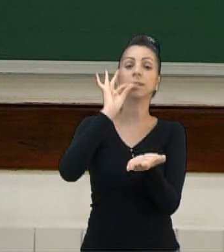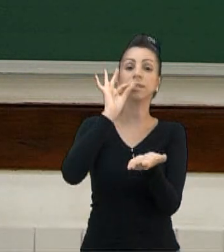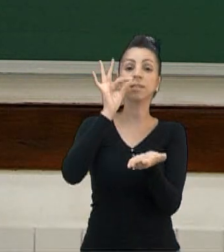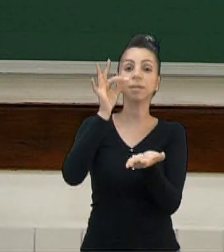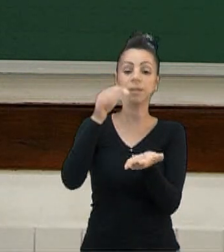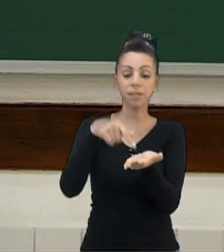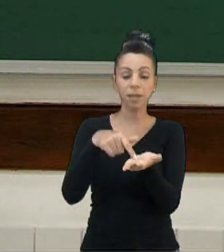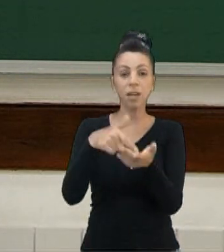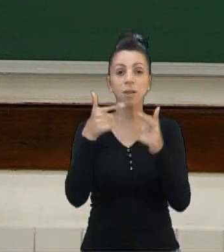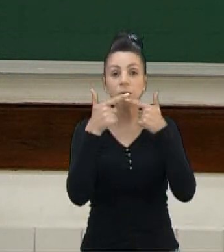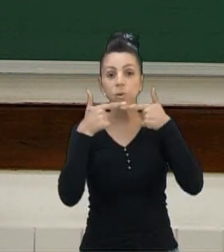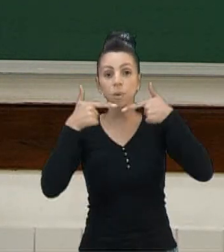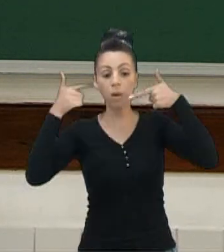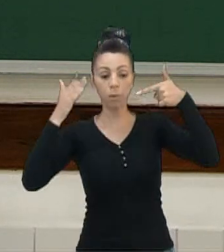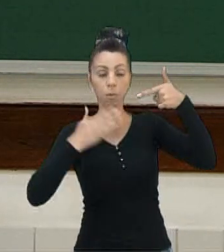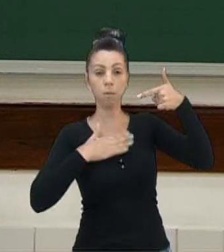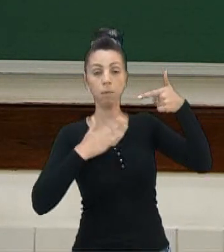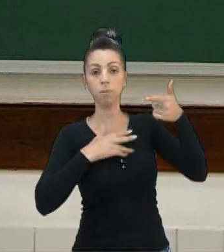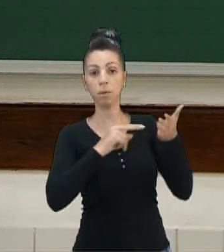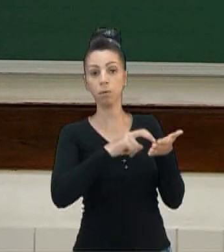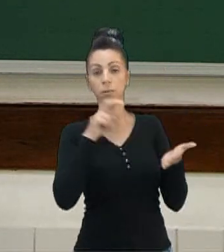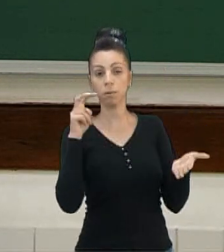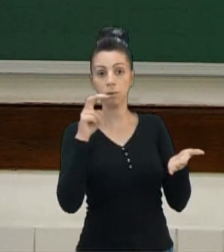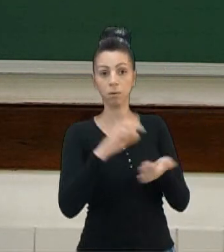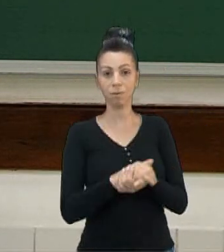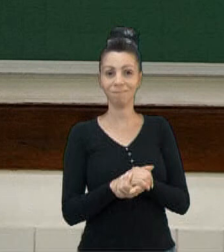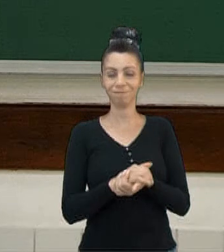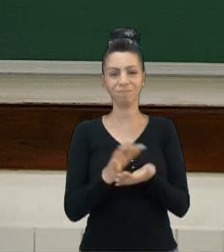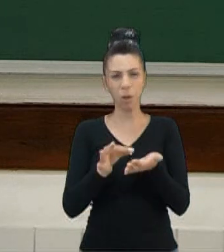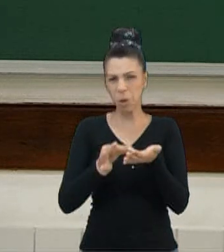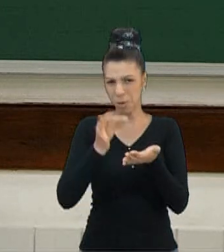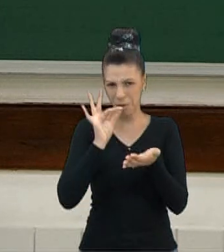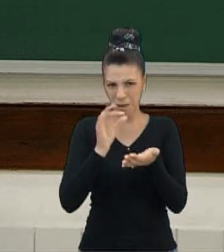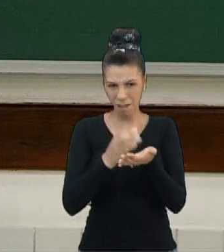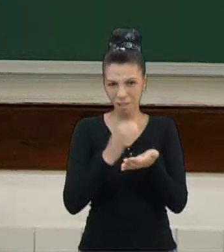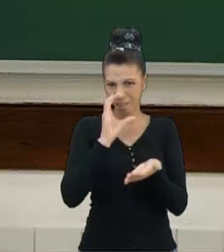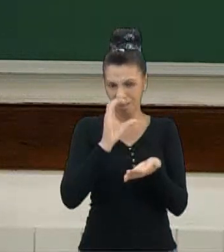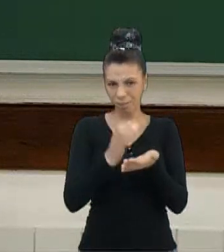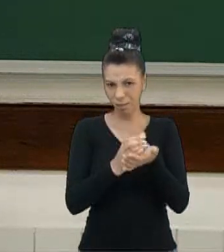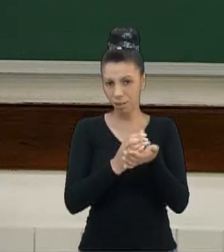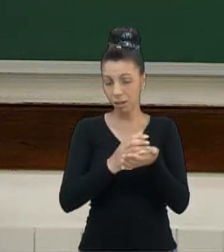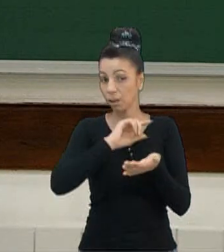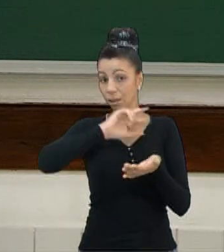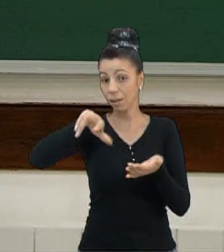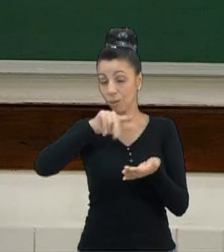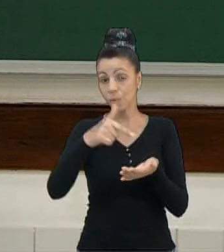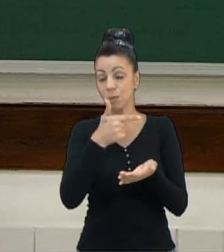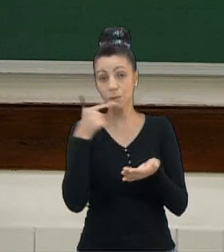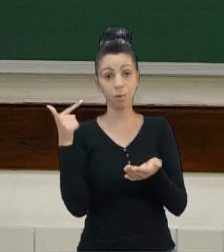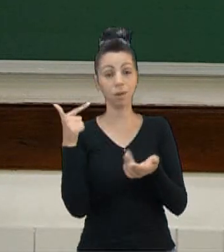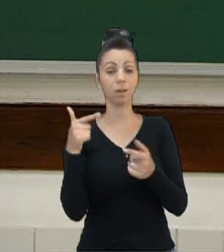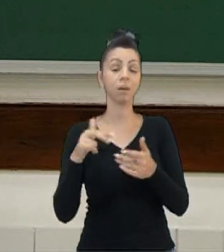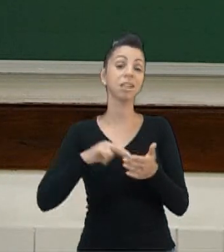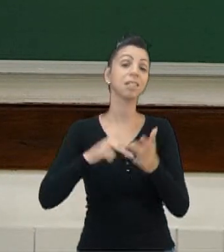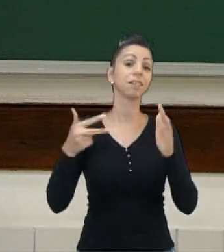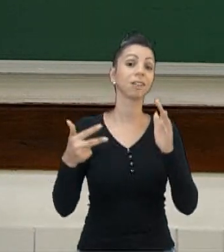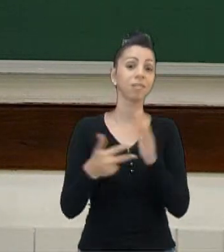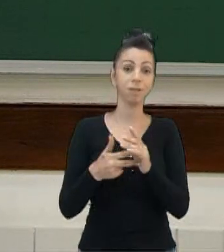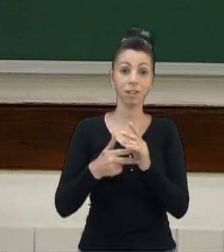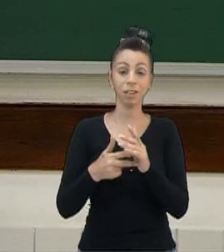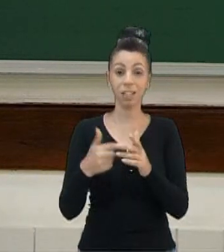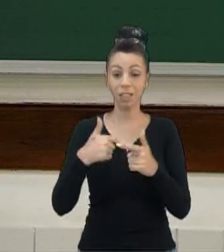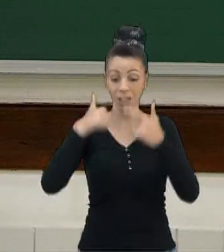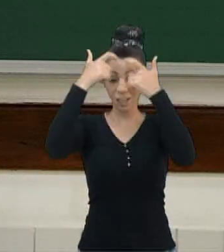né? Claro, aí a gente está dando o quê? Caneca não sorri, então talvez a gente está dizendo que a gente acordou tão feliz que parece que